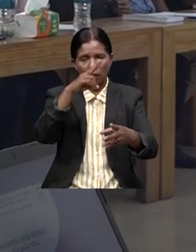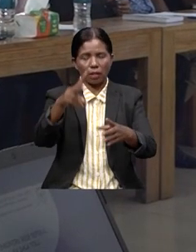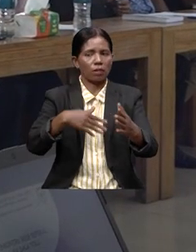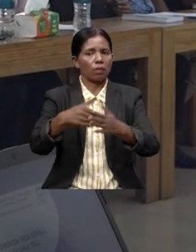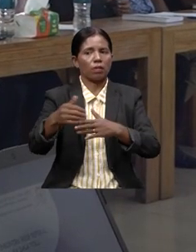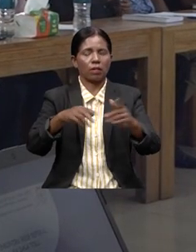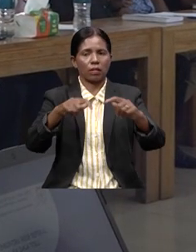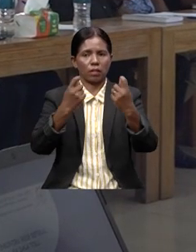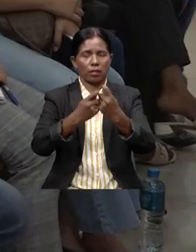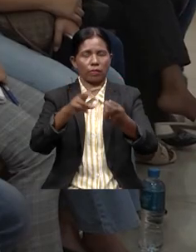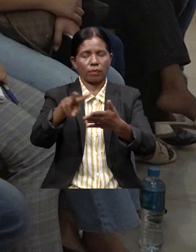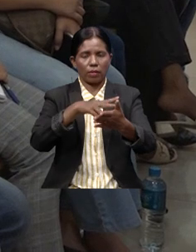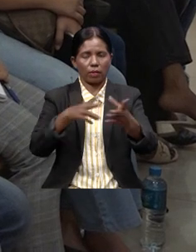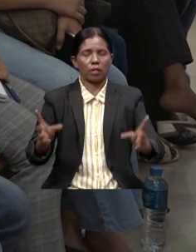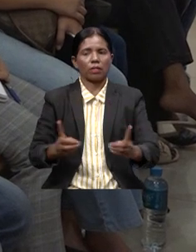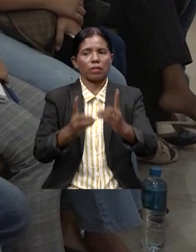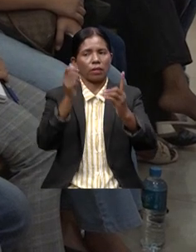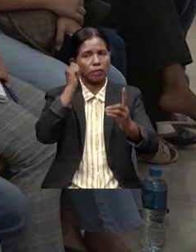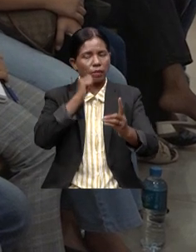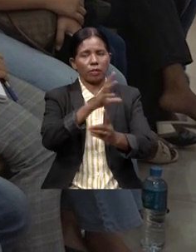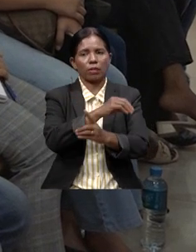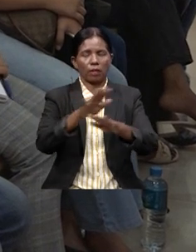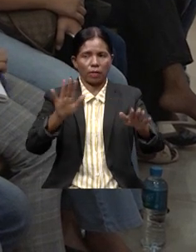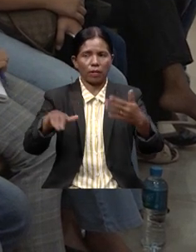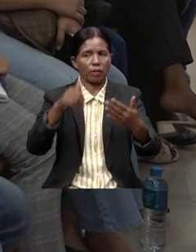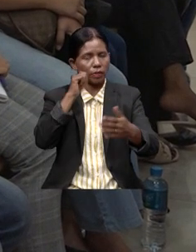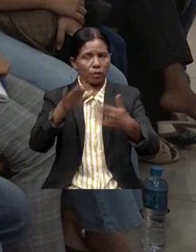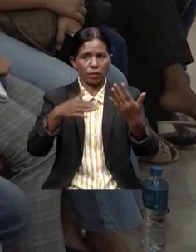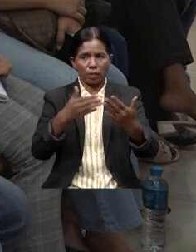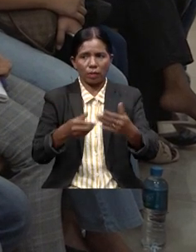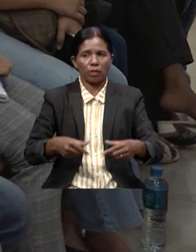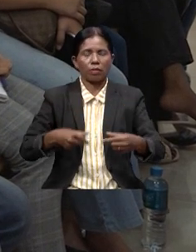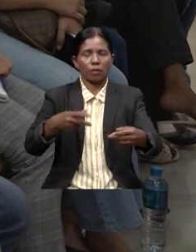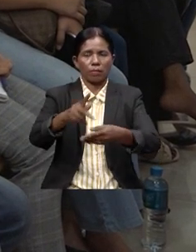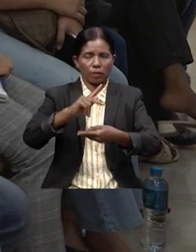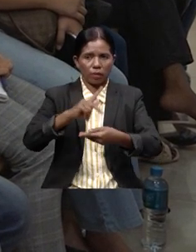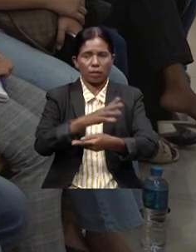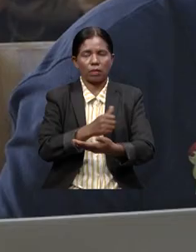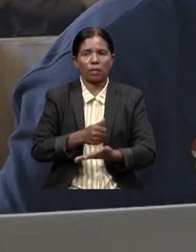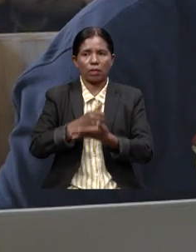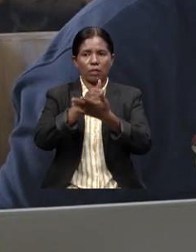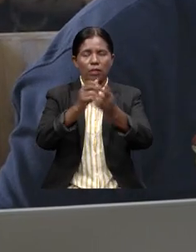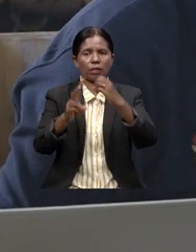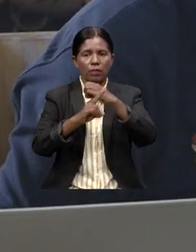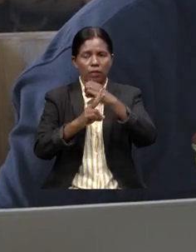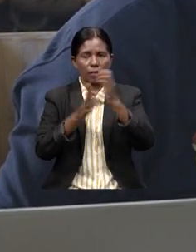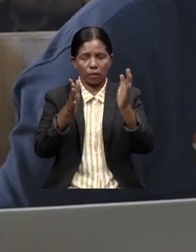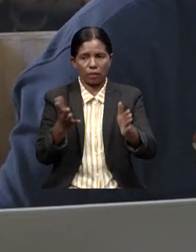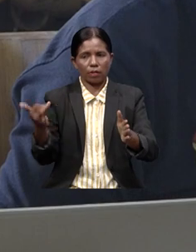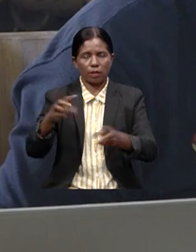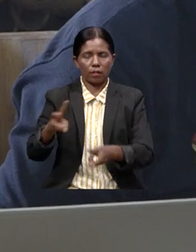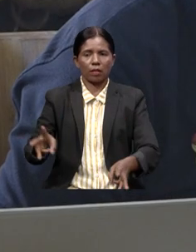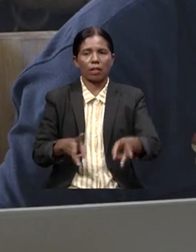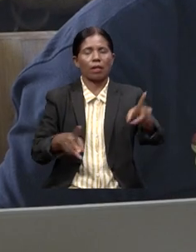qualquer tipo violência a soro feto no labarik feto sira e a sociedade hodi fo proteção no assistência ba vítima sir hodi hetan dalam